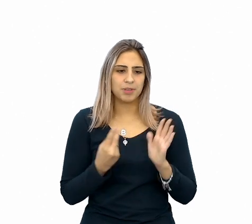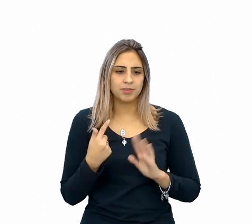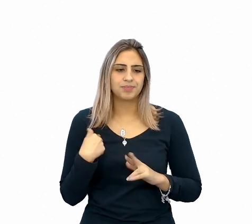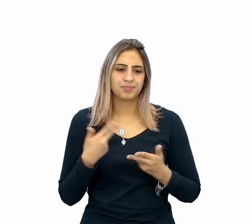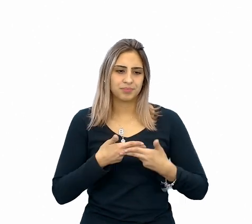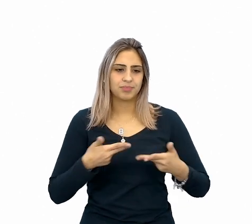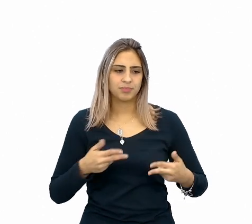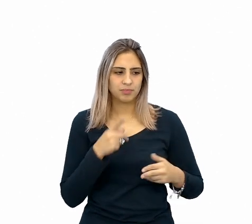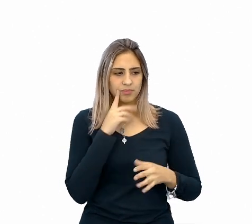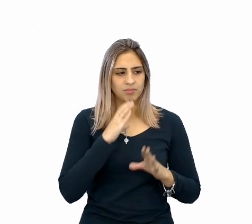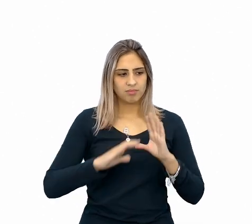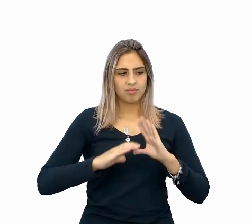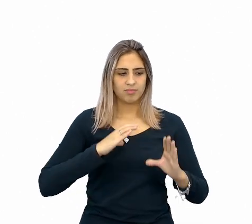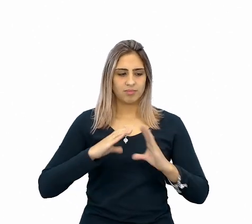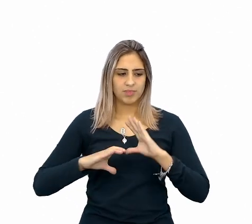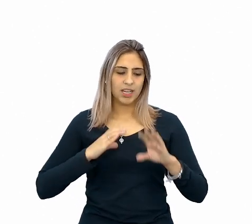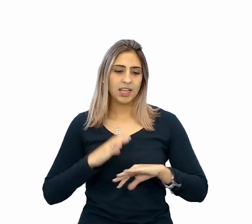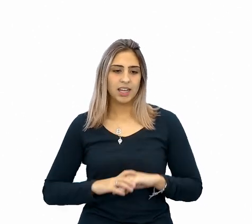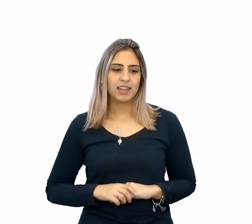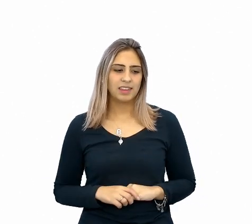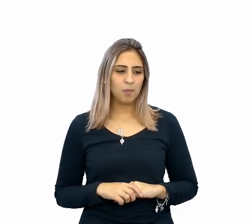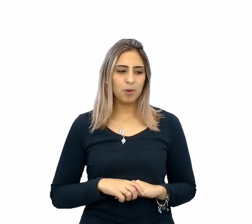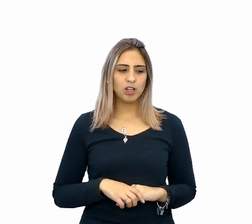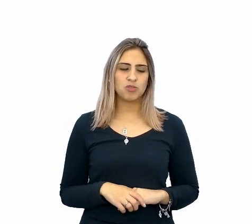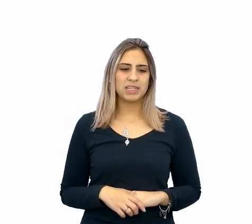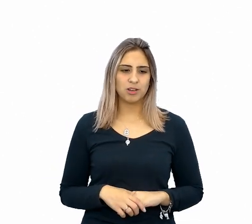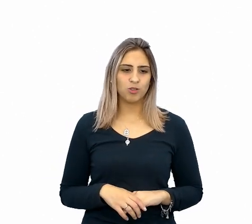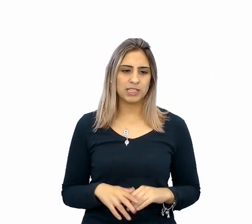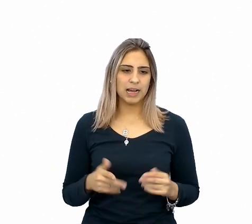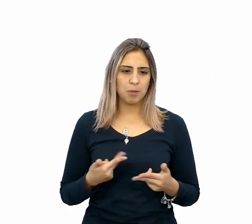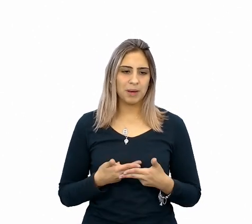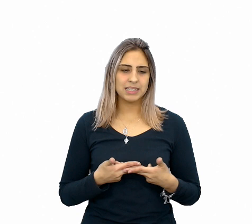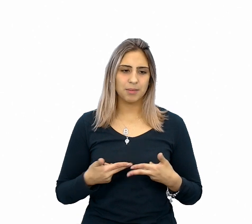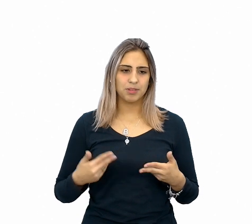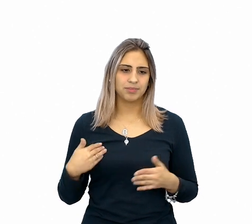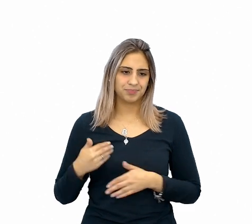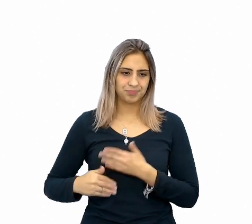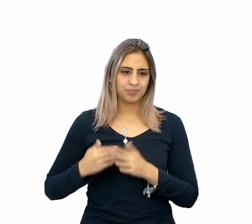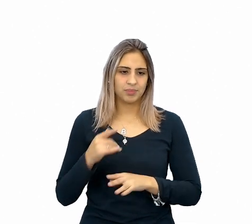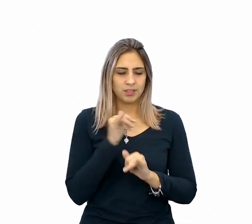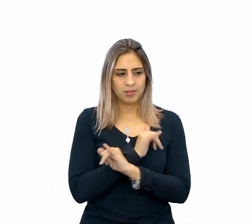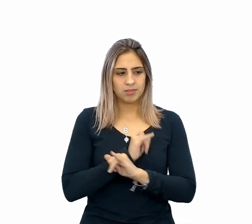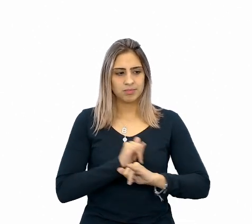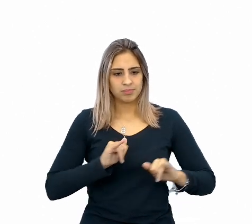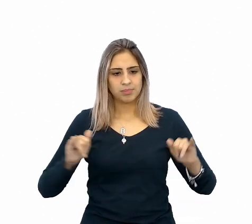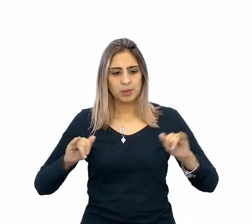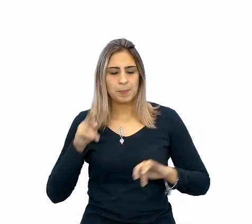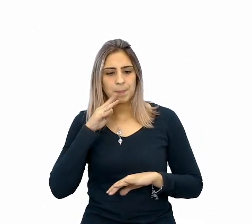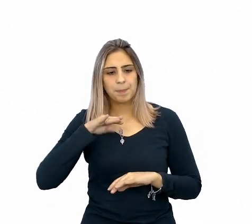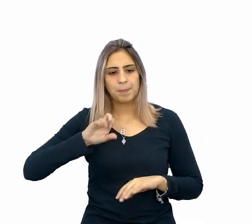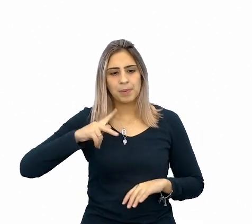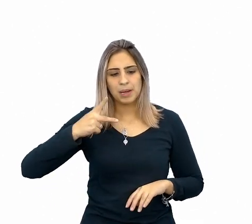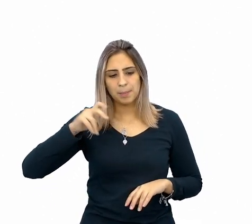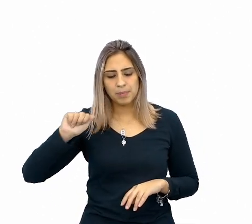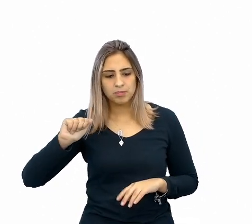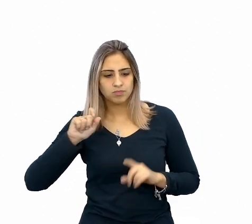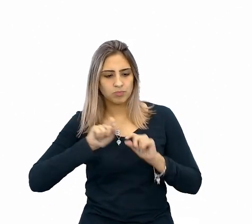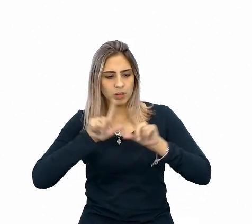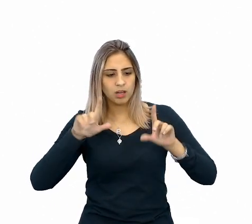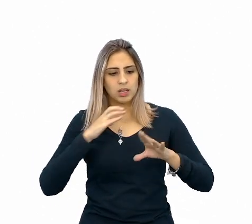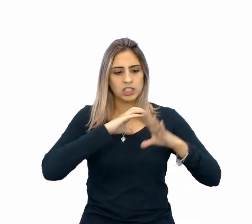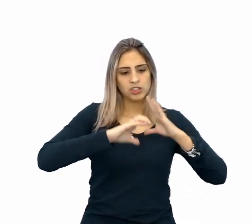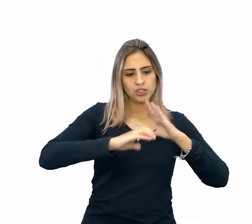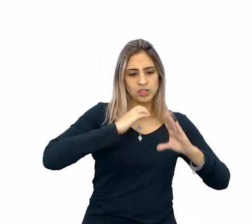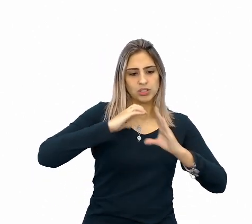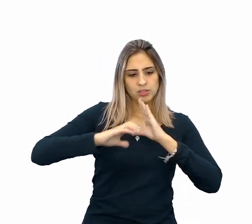propósito comunicativo dessa sequência é elaborar e divulgar um mapa de quadrinhas e